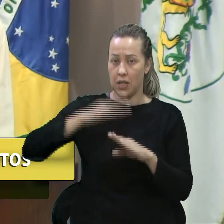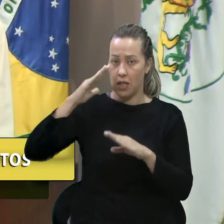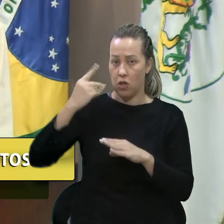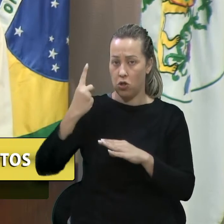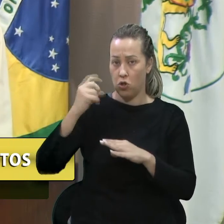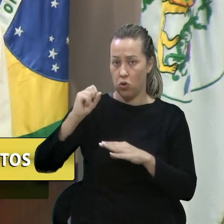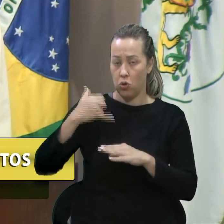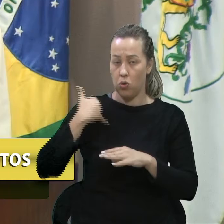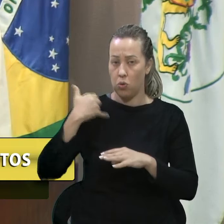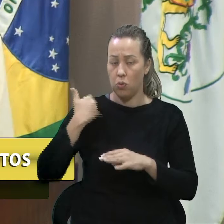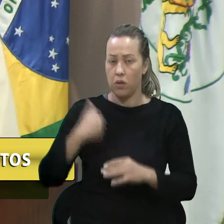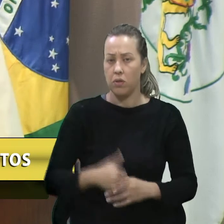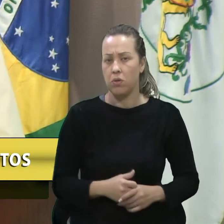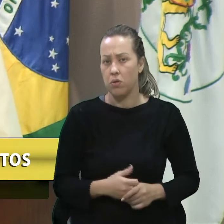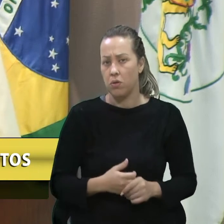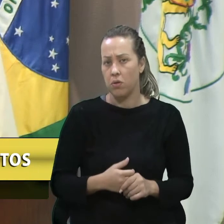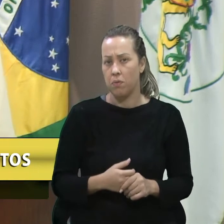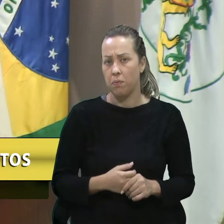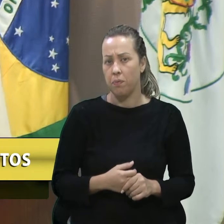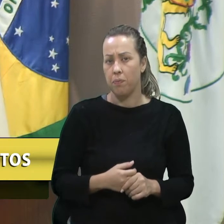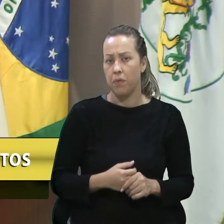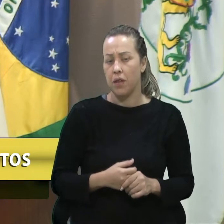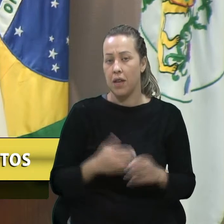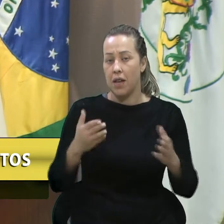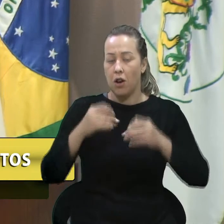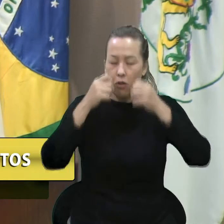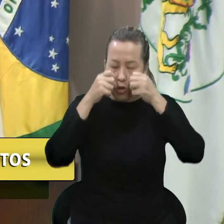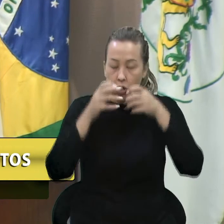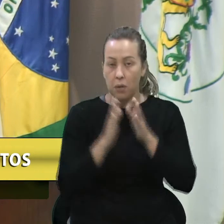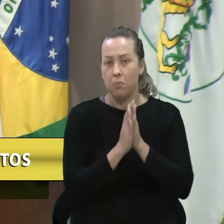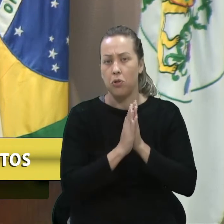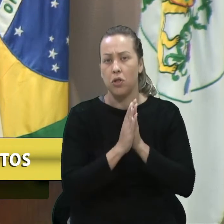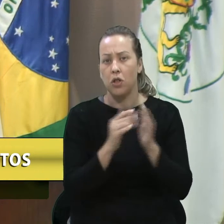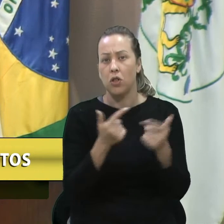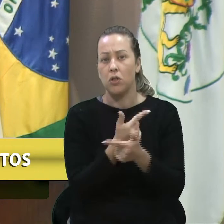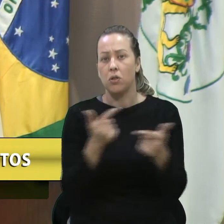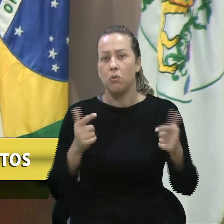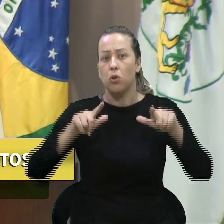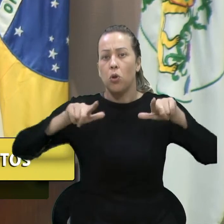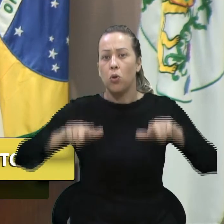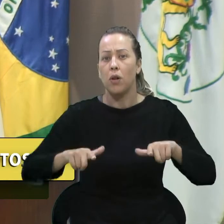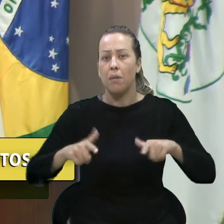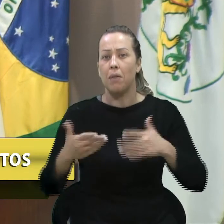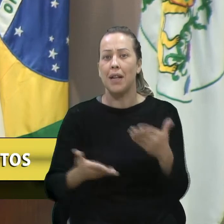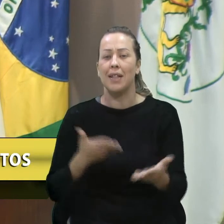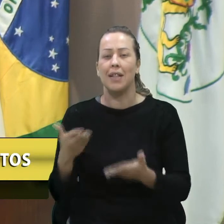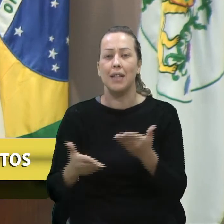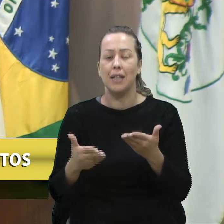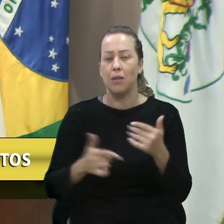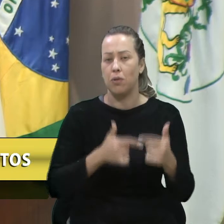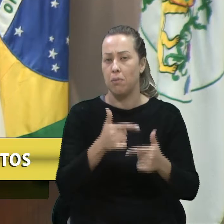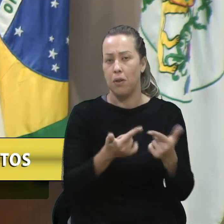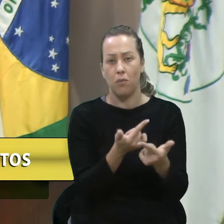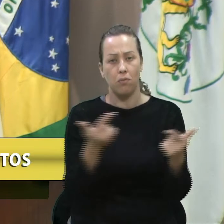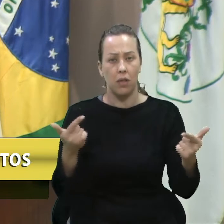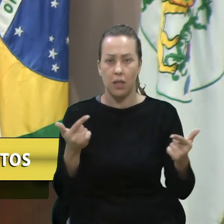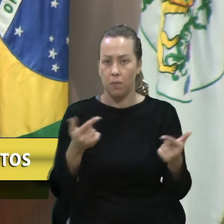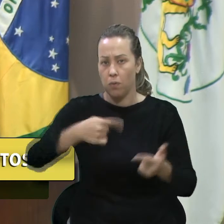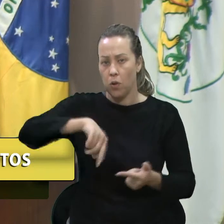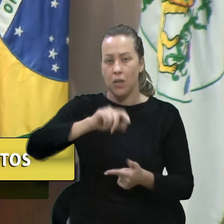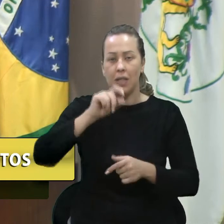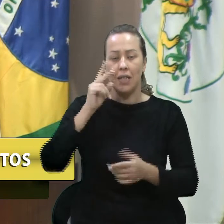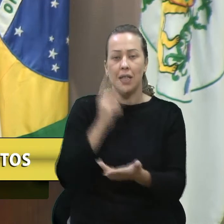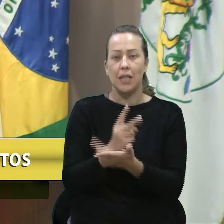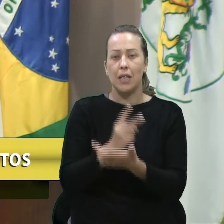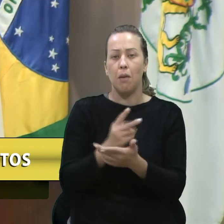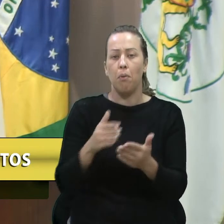José? E aqui eu vou fazer um choro. Nós não temos um lugar para atender para fazer esse serviço. Nós sempre dependemos